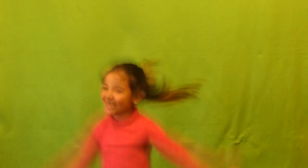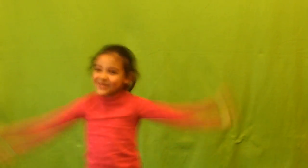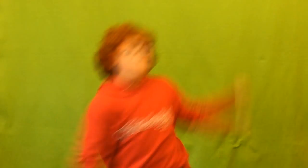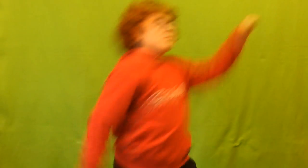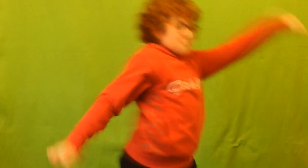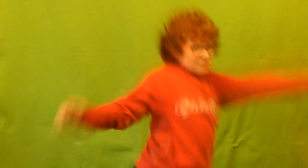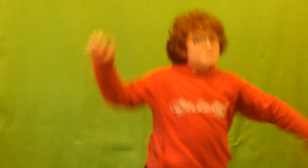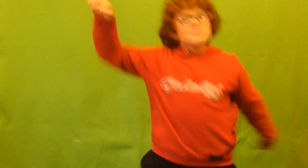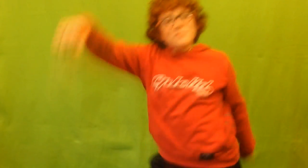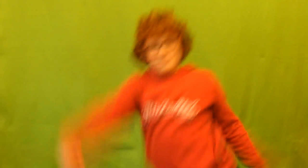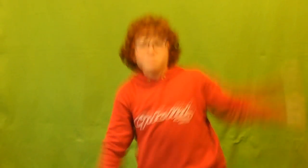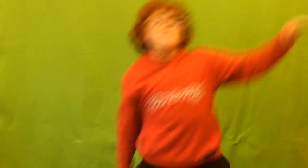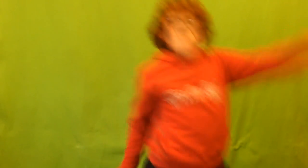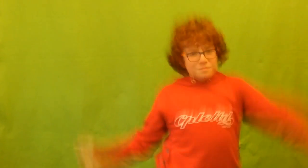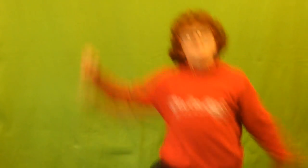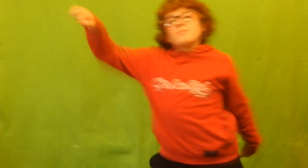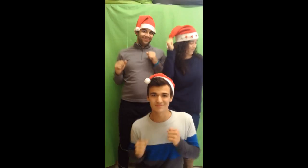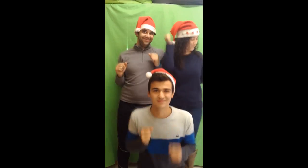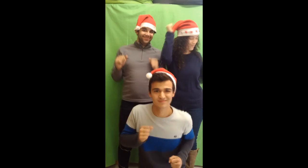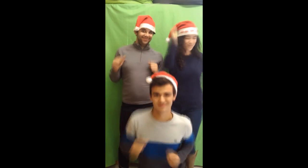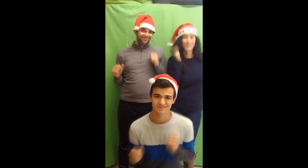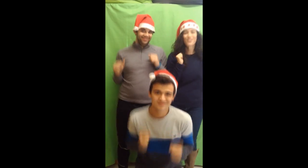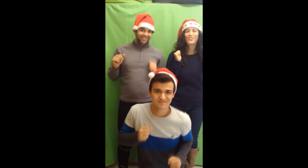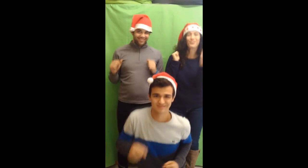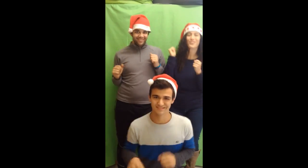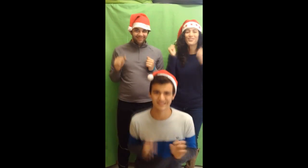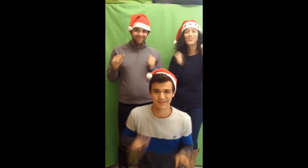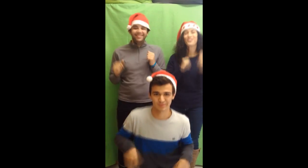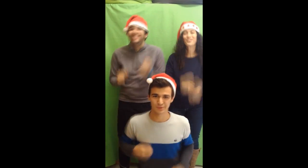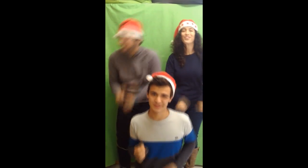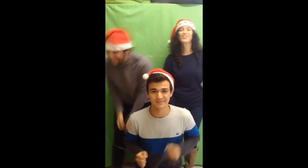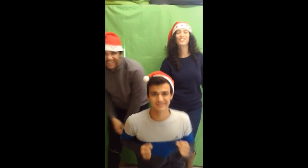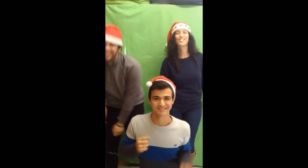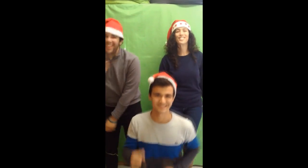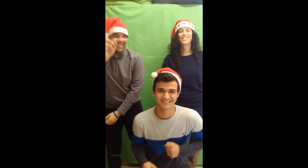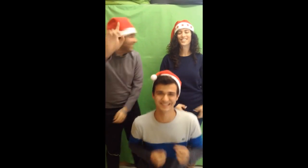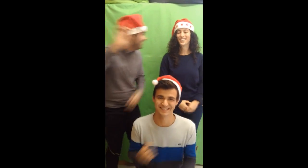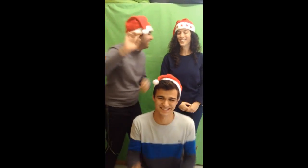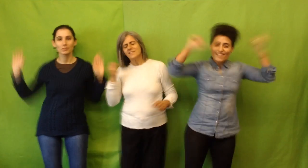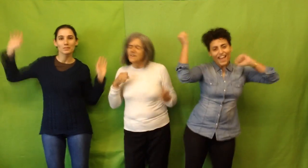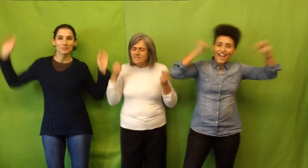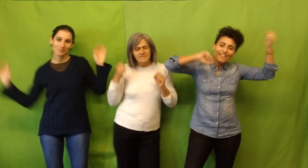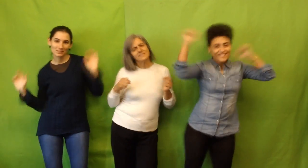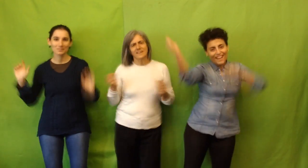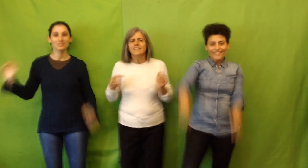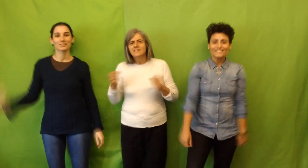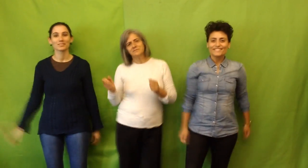Yeah.